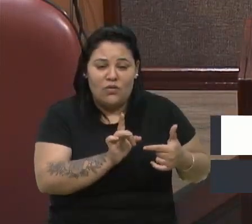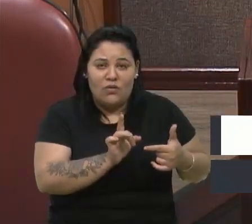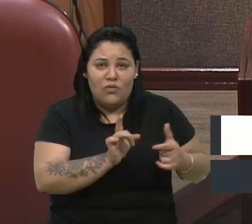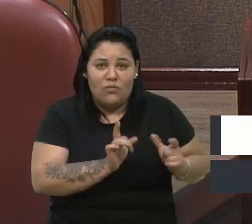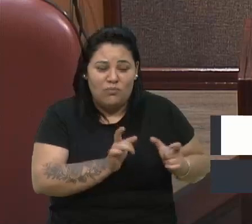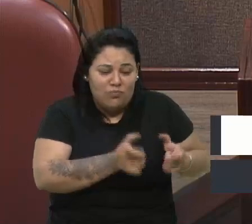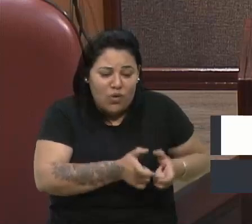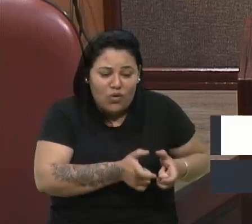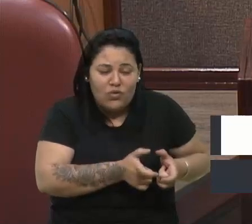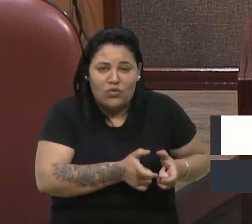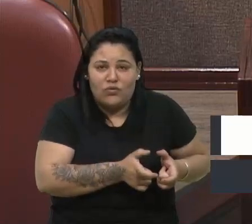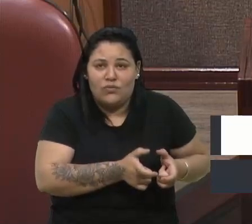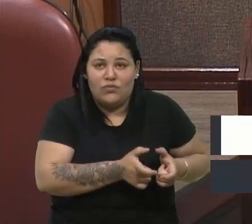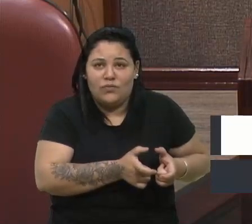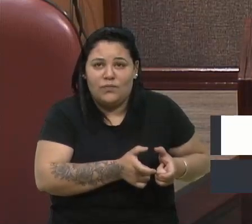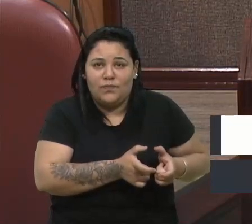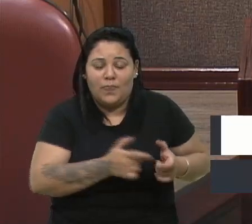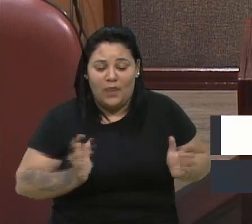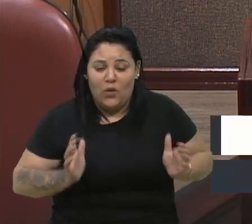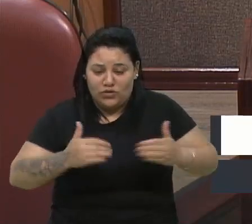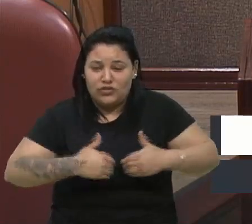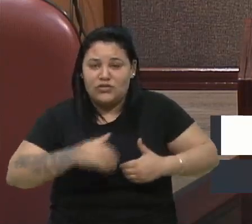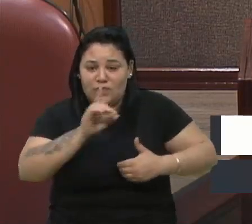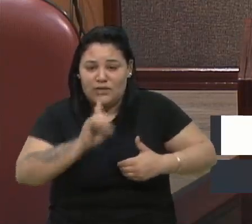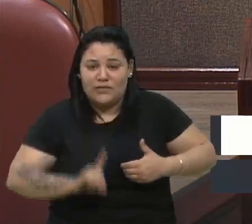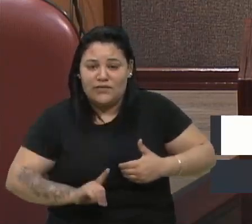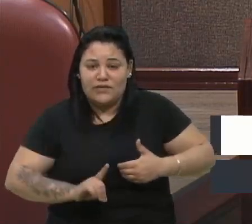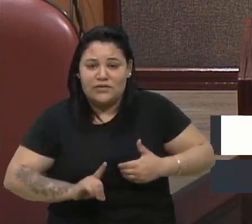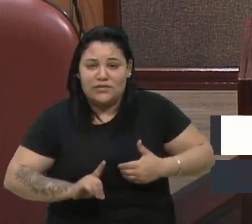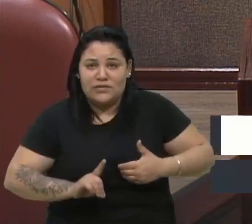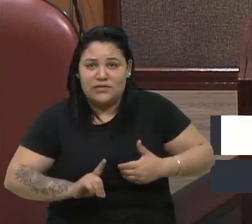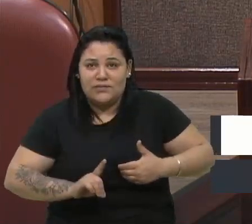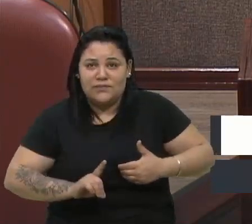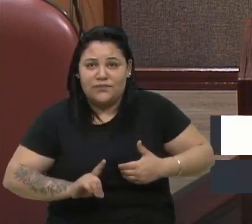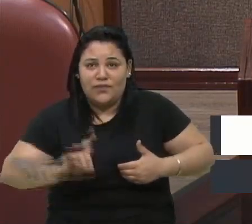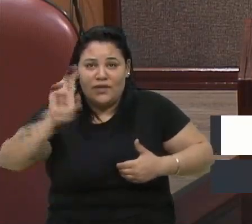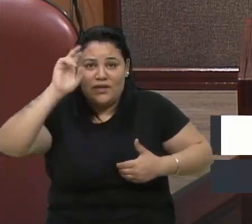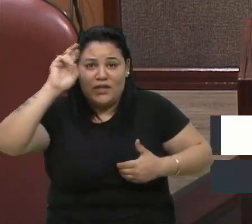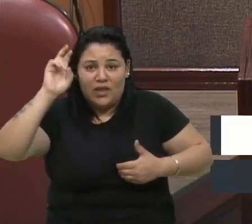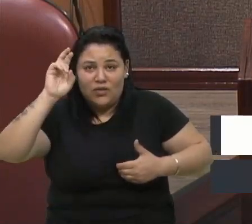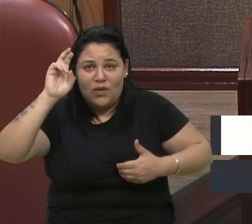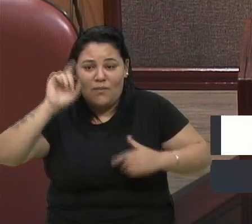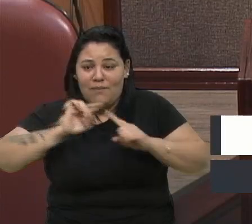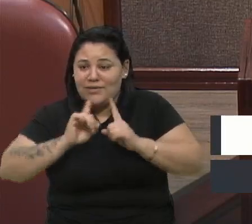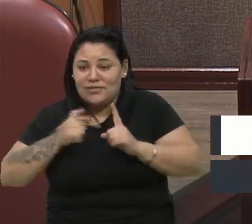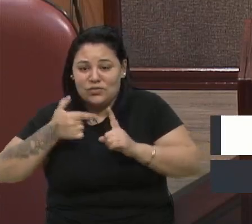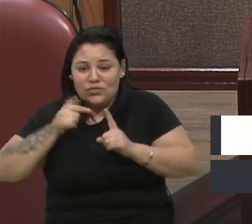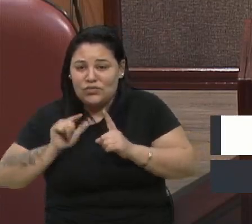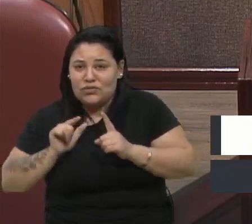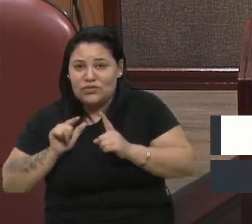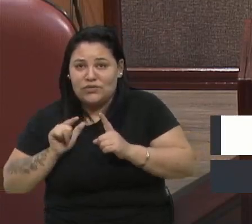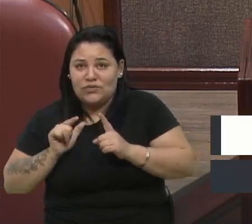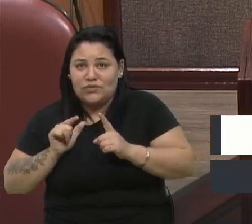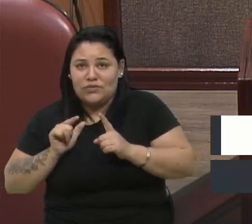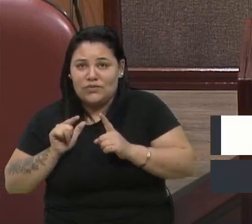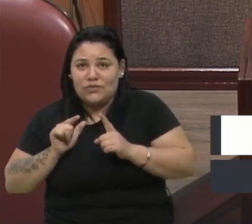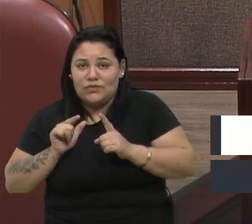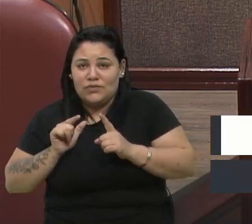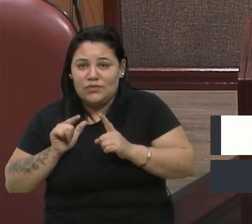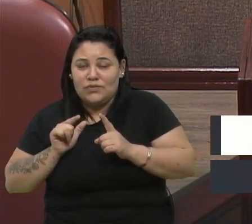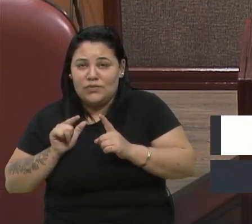do autismo, que é uma deficiência intelectual. Mas eu não consigo abraçar, neste momento, a deficiência